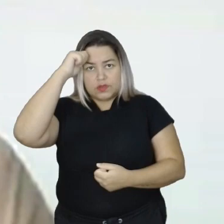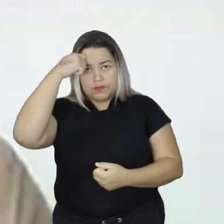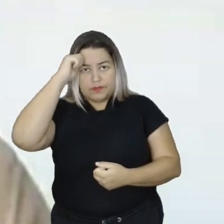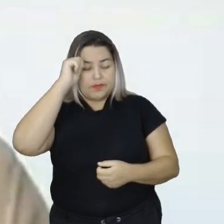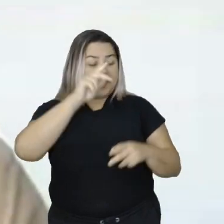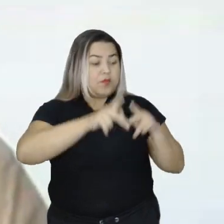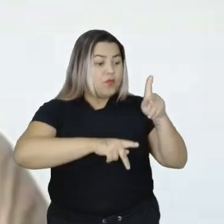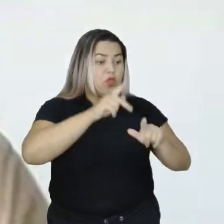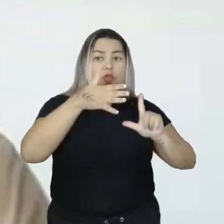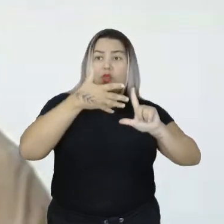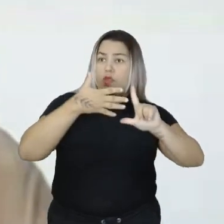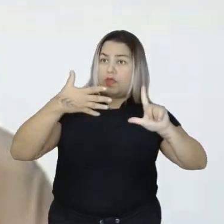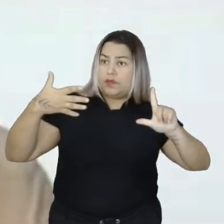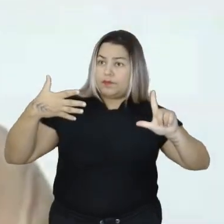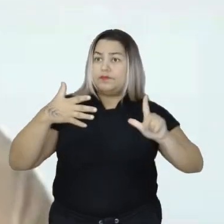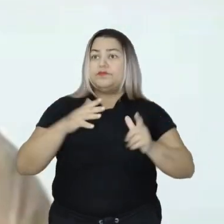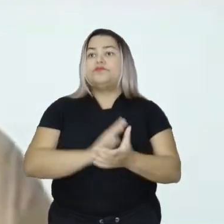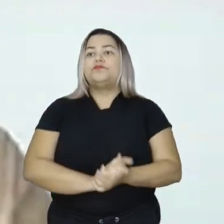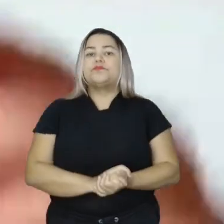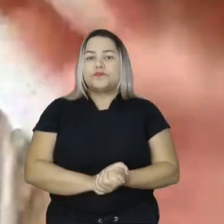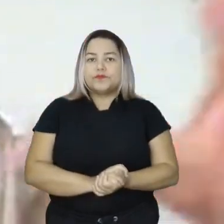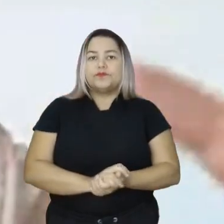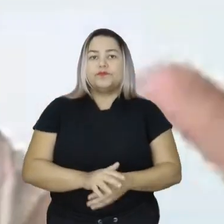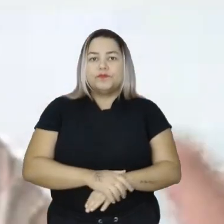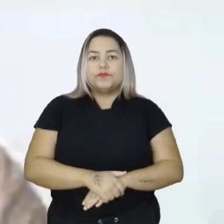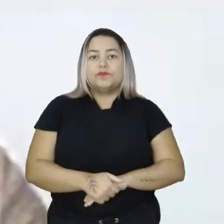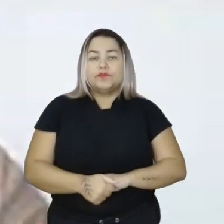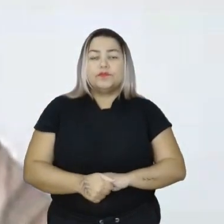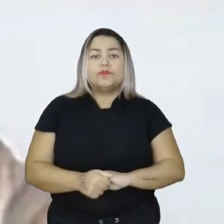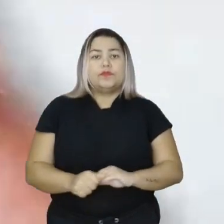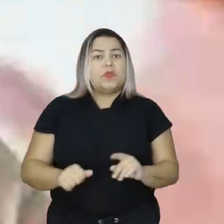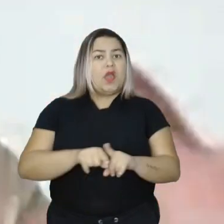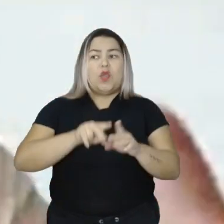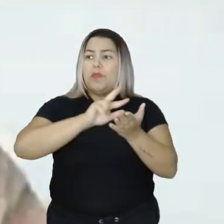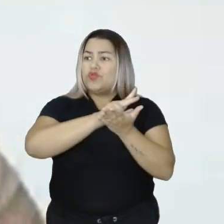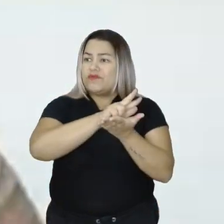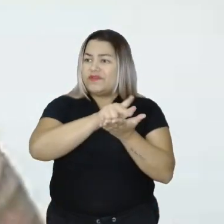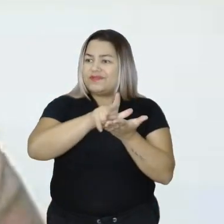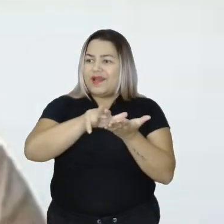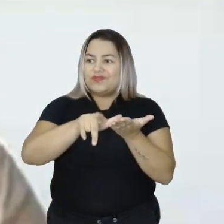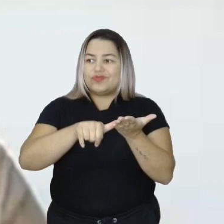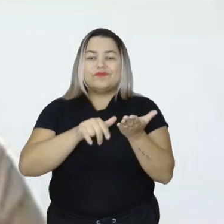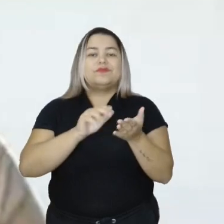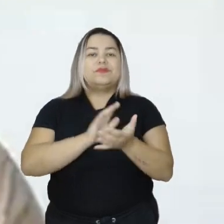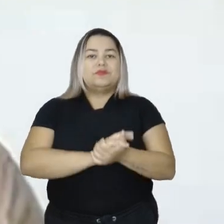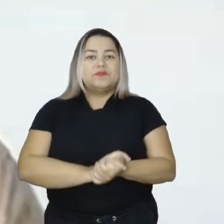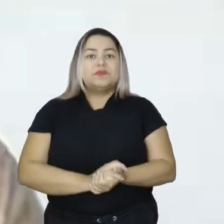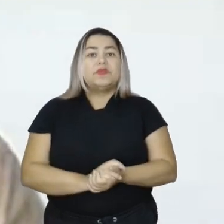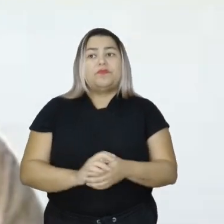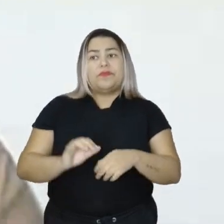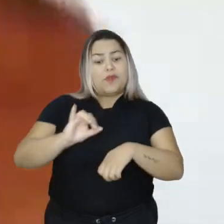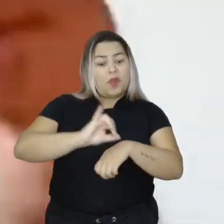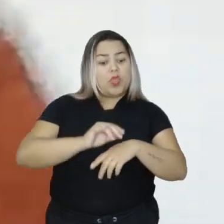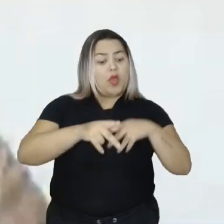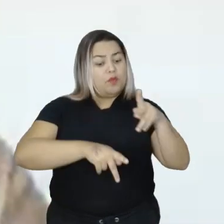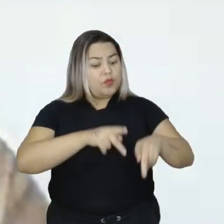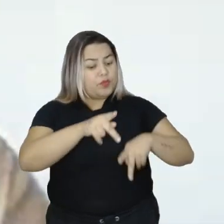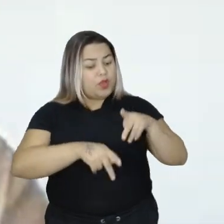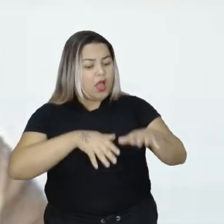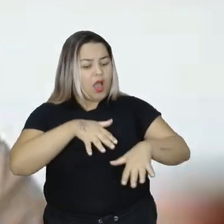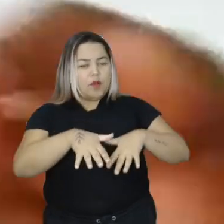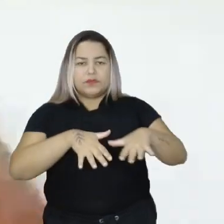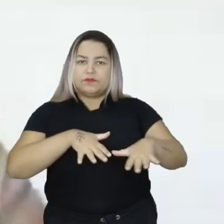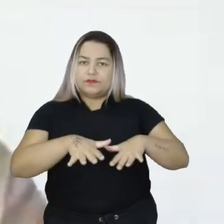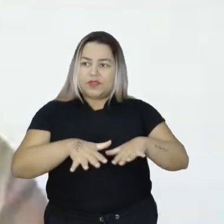população LGBTI, que ia mais. Então, é uma diversidade, uma pluralidade na Central de Movimentos Populares, e